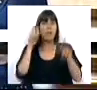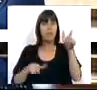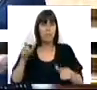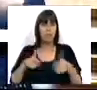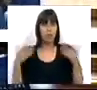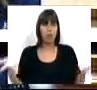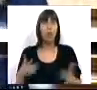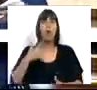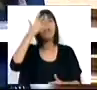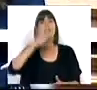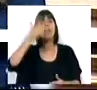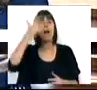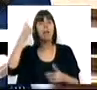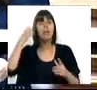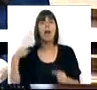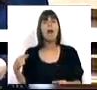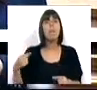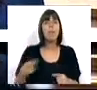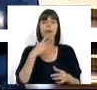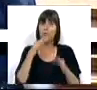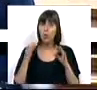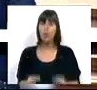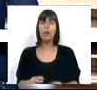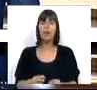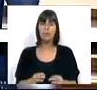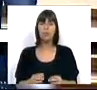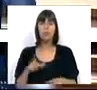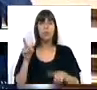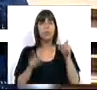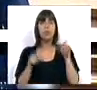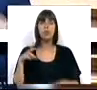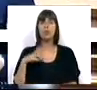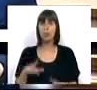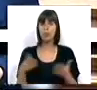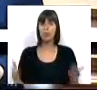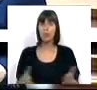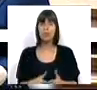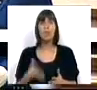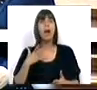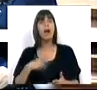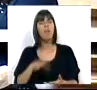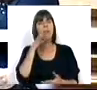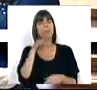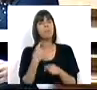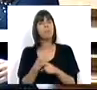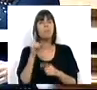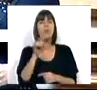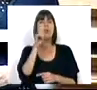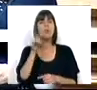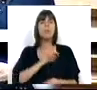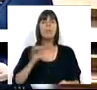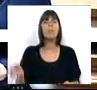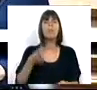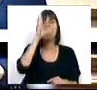pessoas, sobre o dia-a-dia, sobre o cotidiano concreto dos portugueses. Gostava de me referir também a uma questão que o